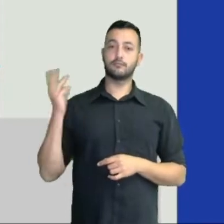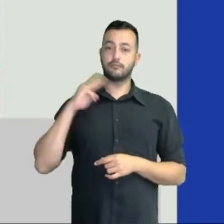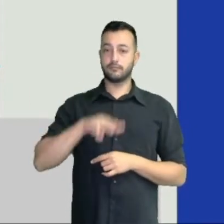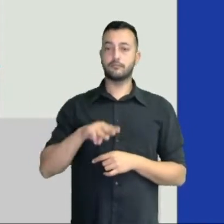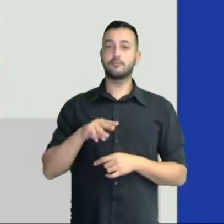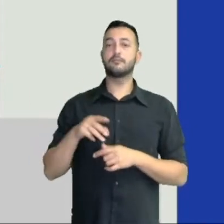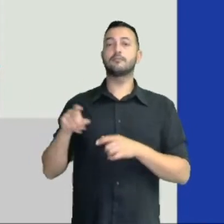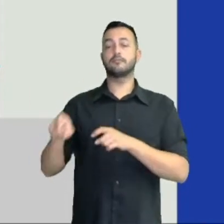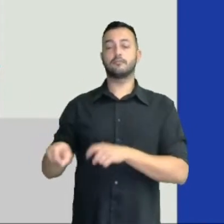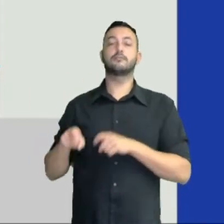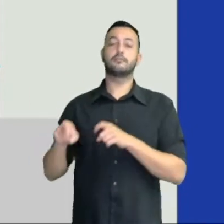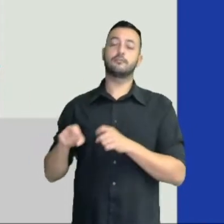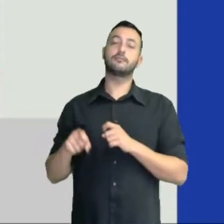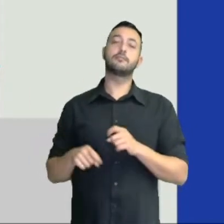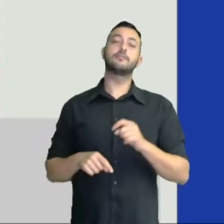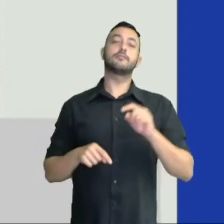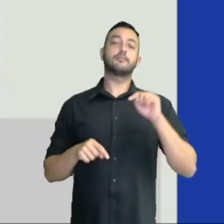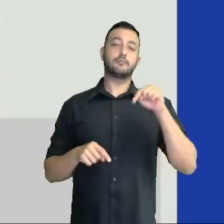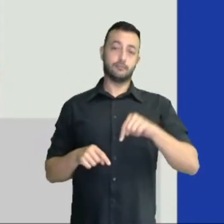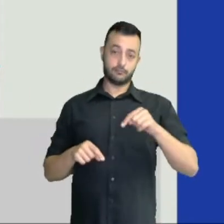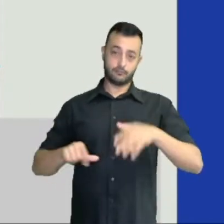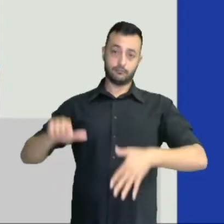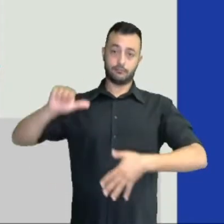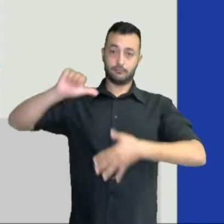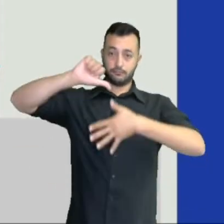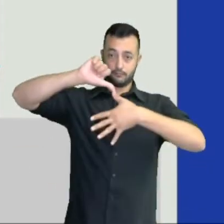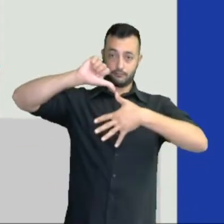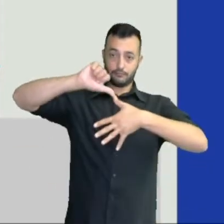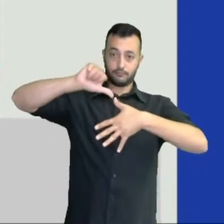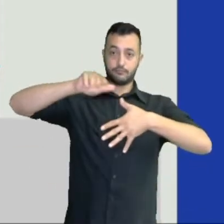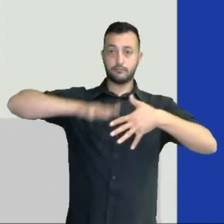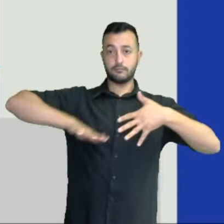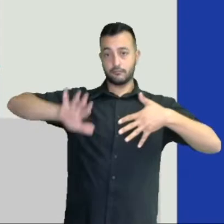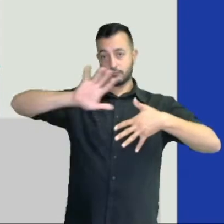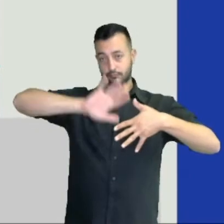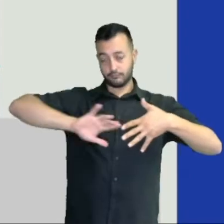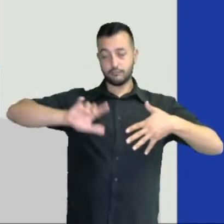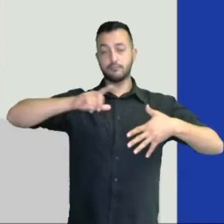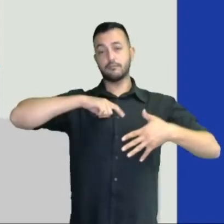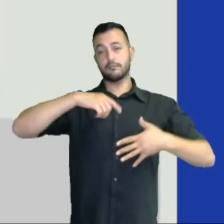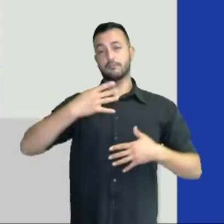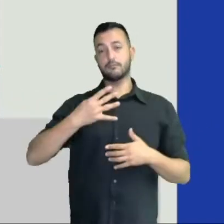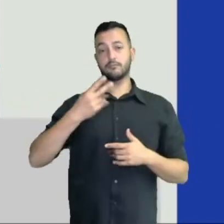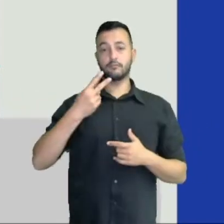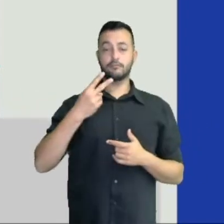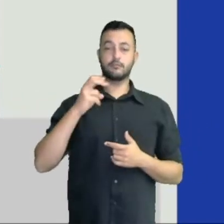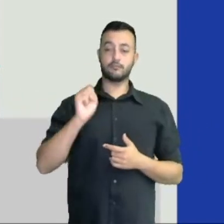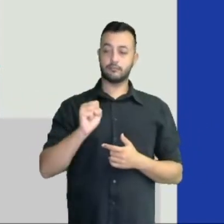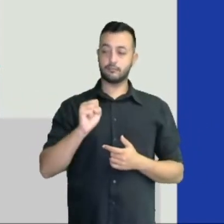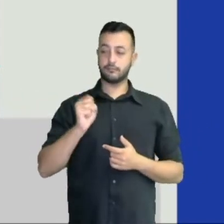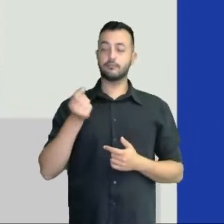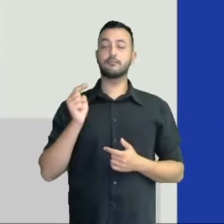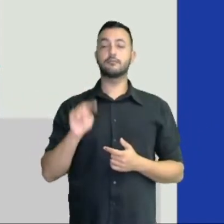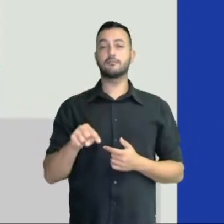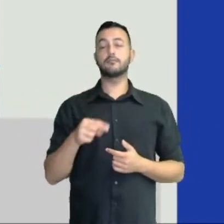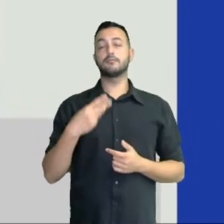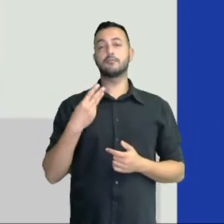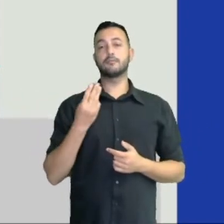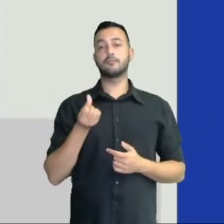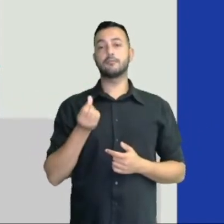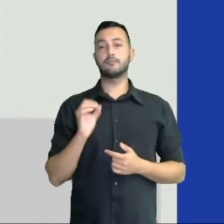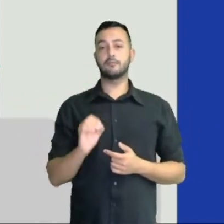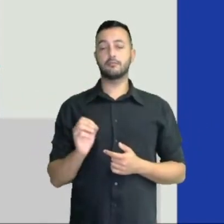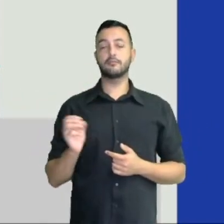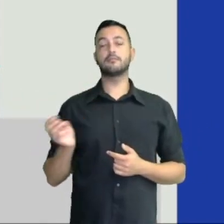rural. E aqui na América do Sul, como um todo, um total de 428 milhões de habitantes, 360